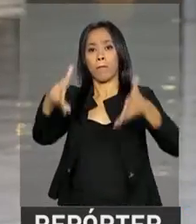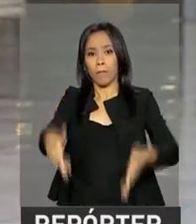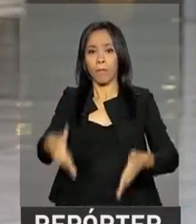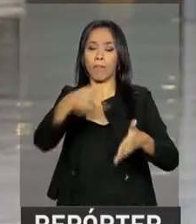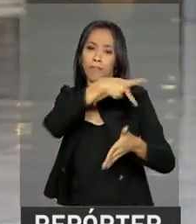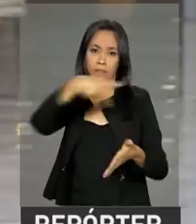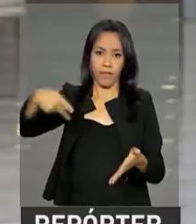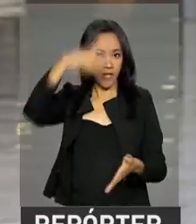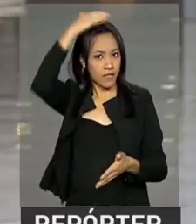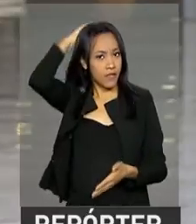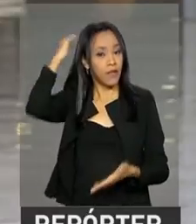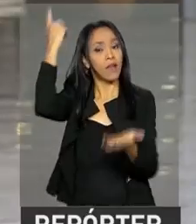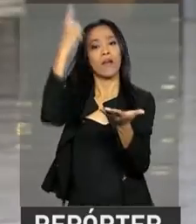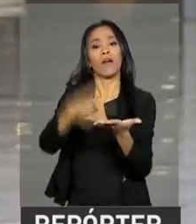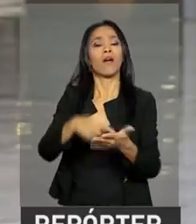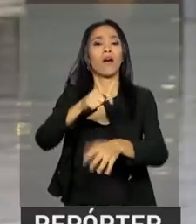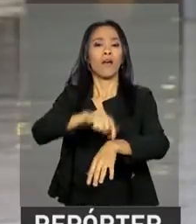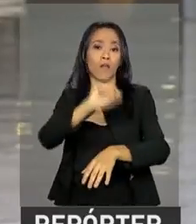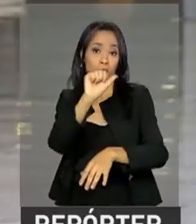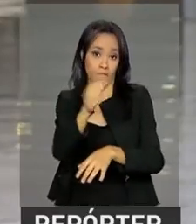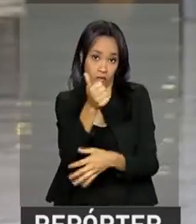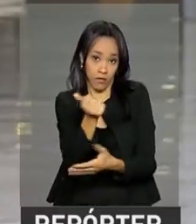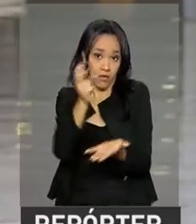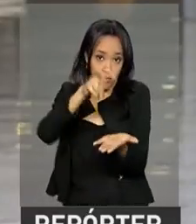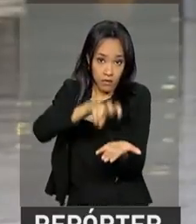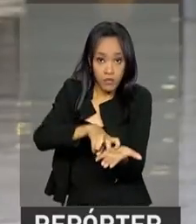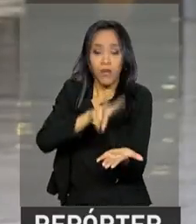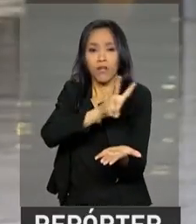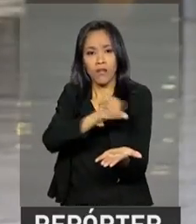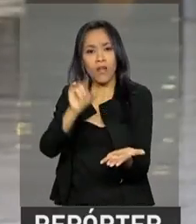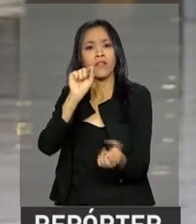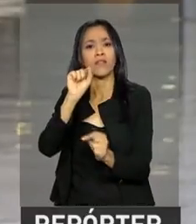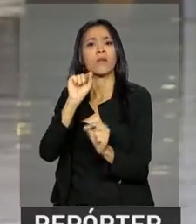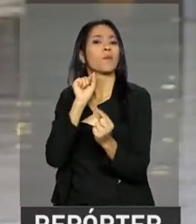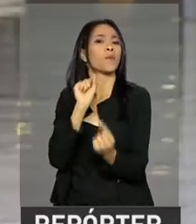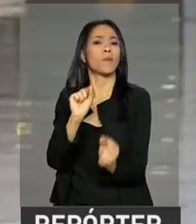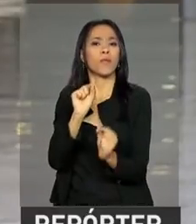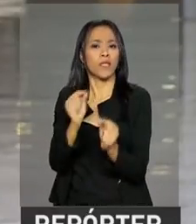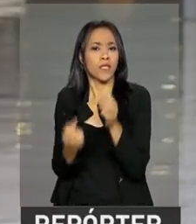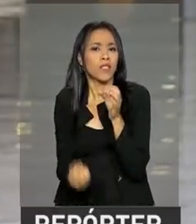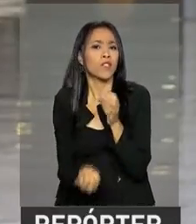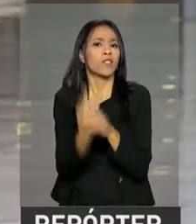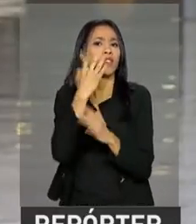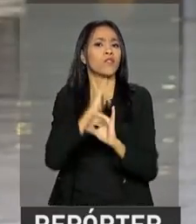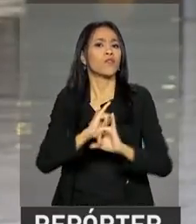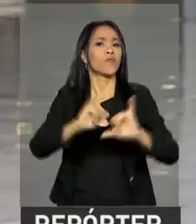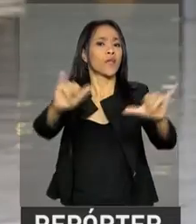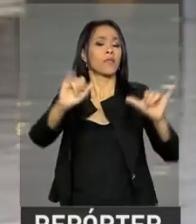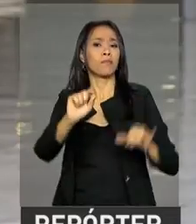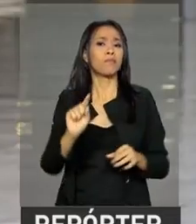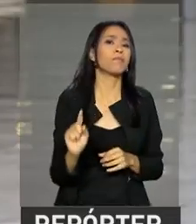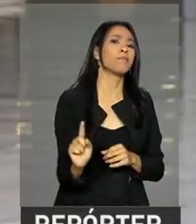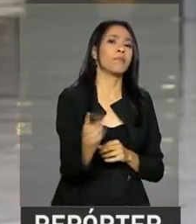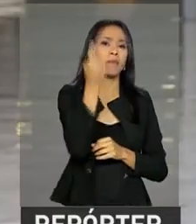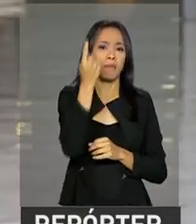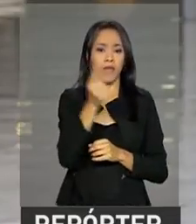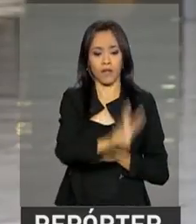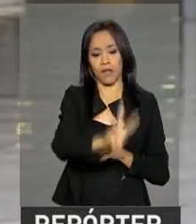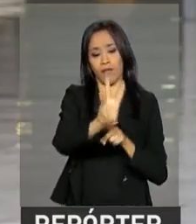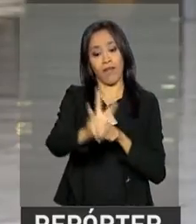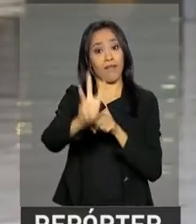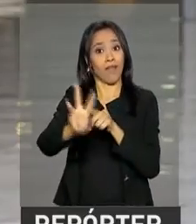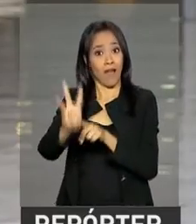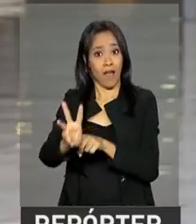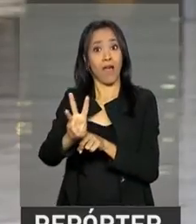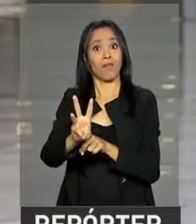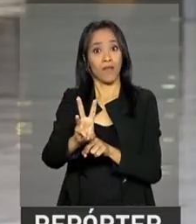Essa cerimônia está marcada para as 11 horas da manhã. Vai ser lançada, então, a primeira fase do Portal Único do Comércio Exterior,